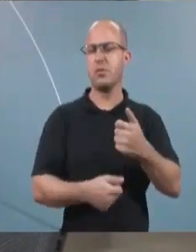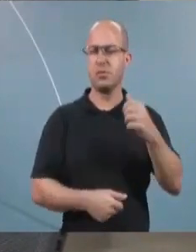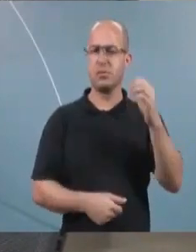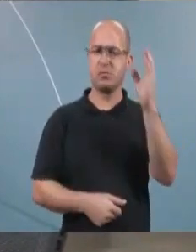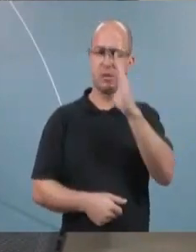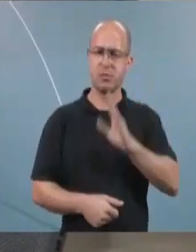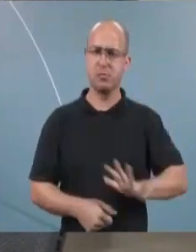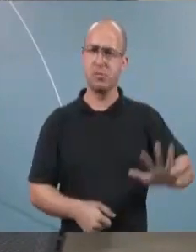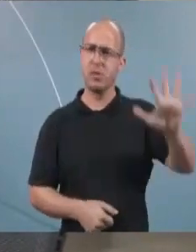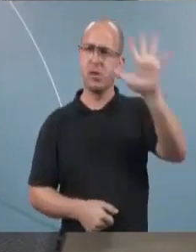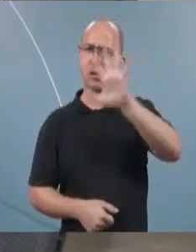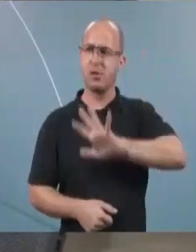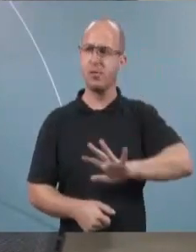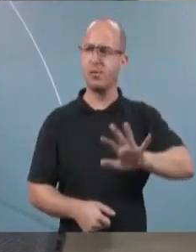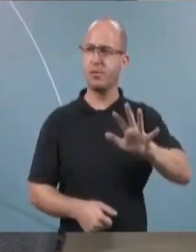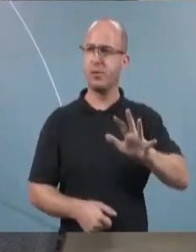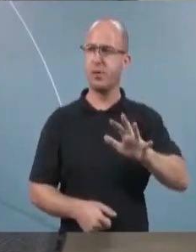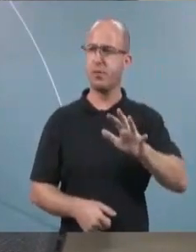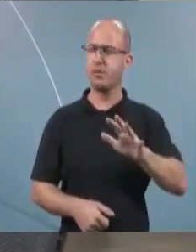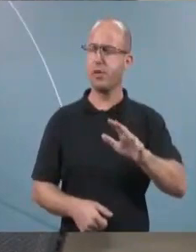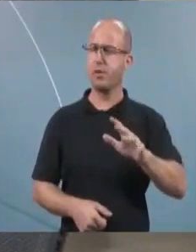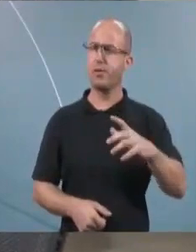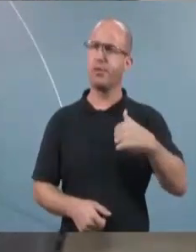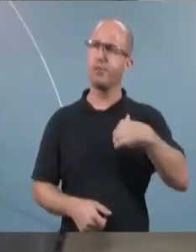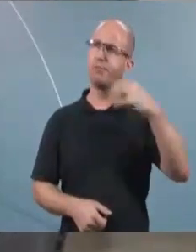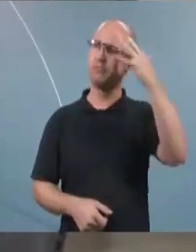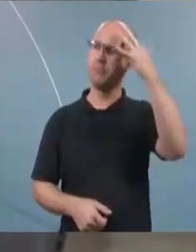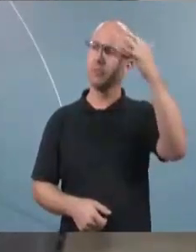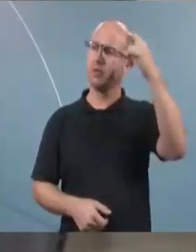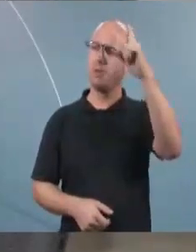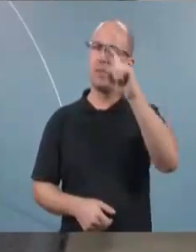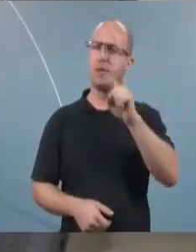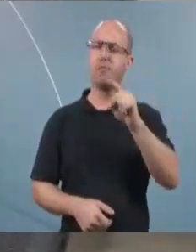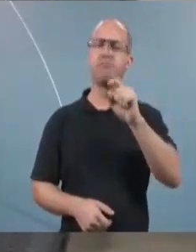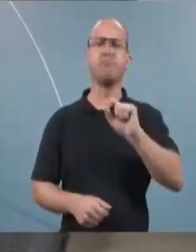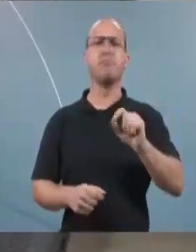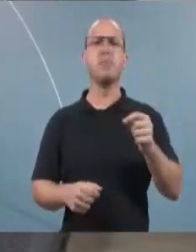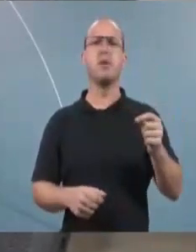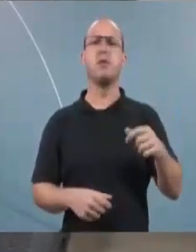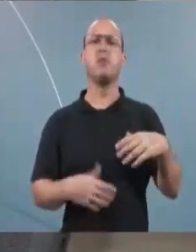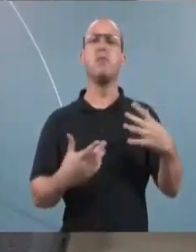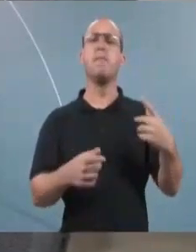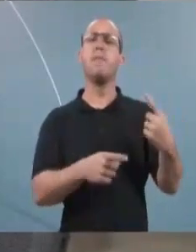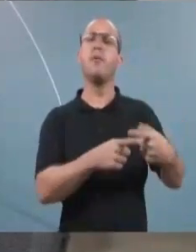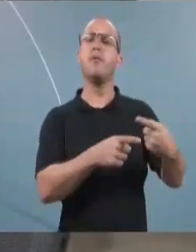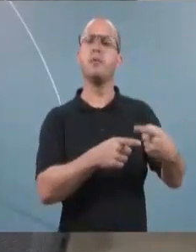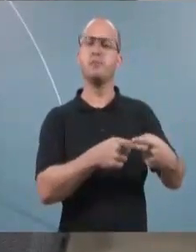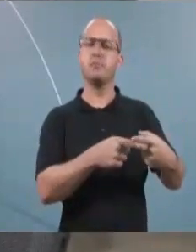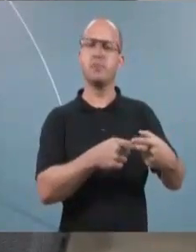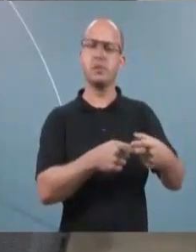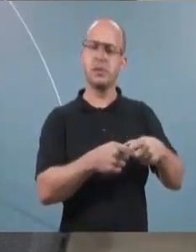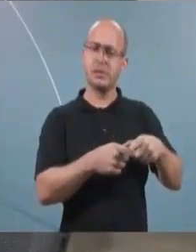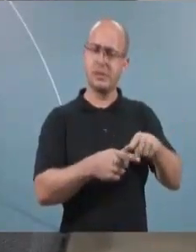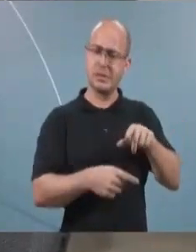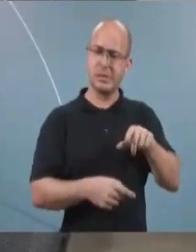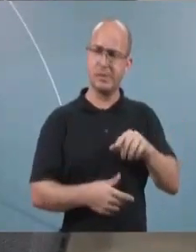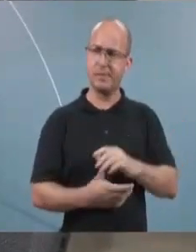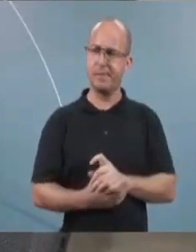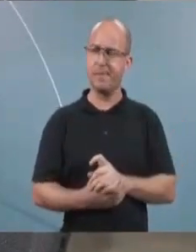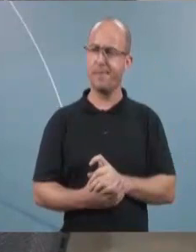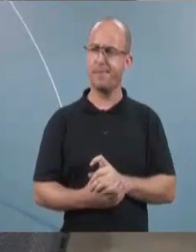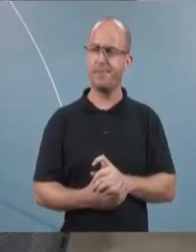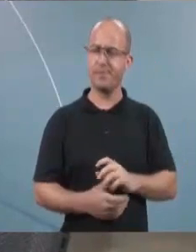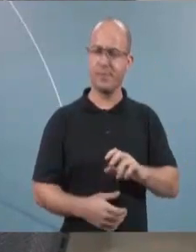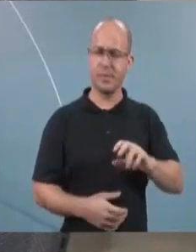Então eu fico eu fico às vezes perguntando qual a razão se não for